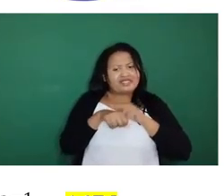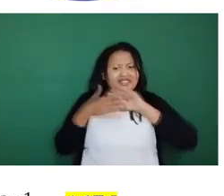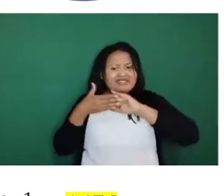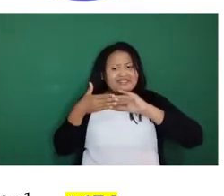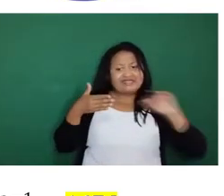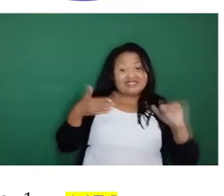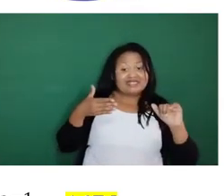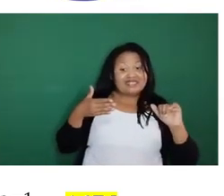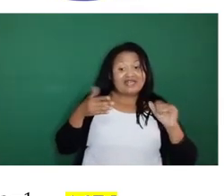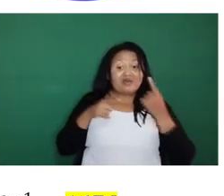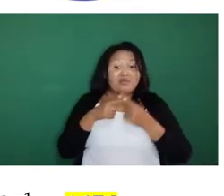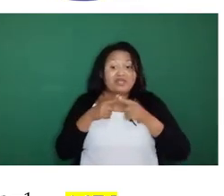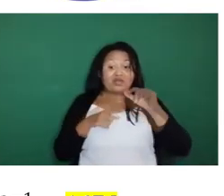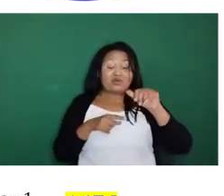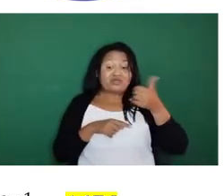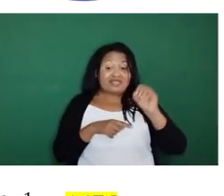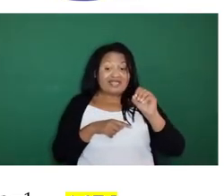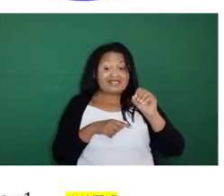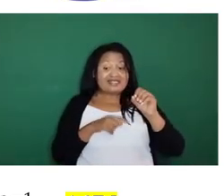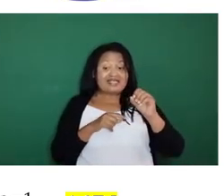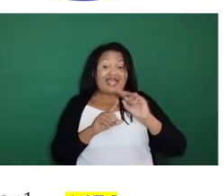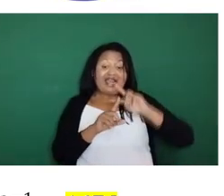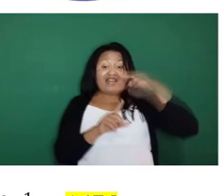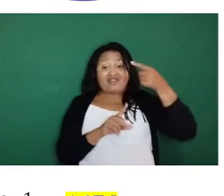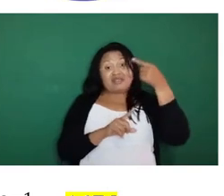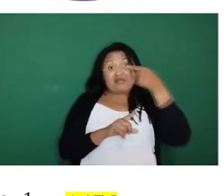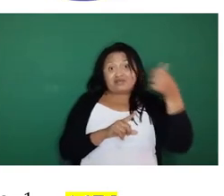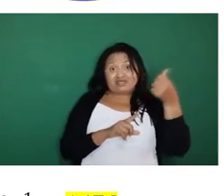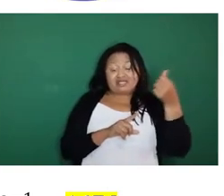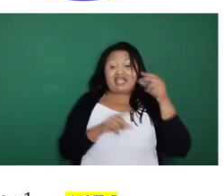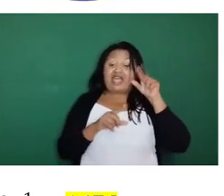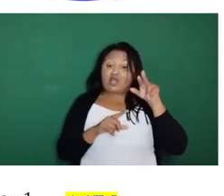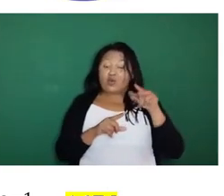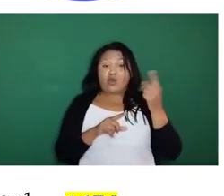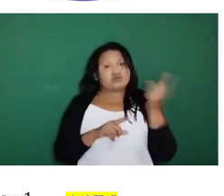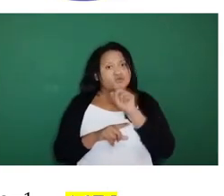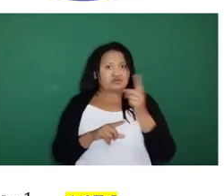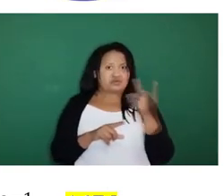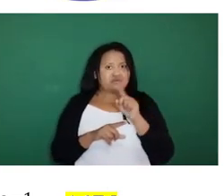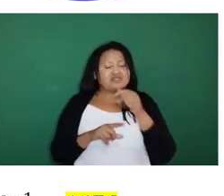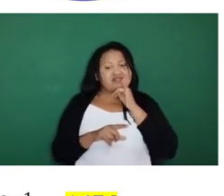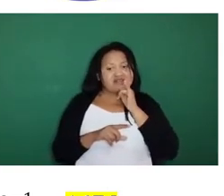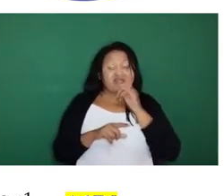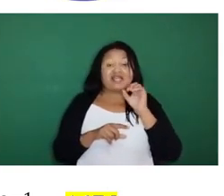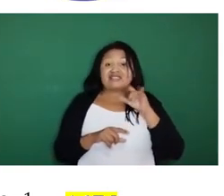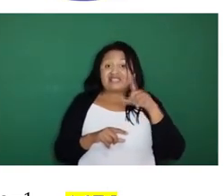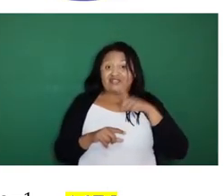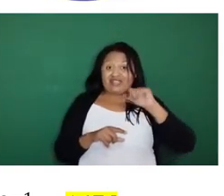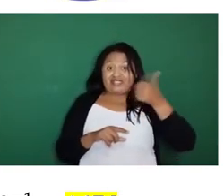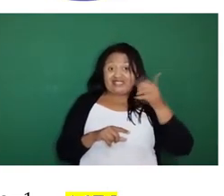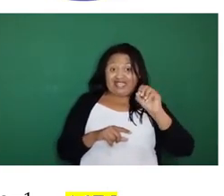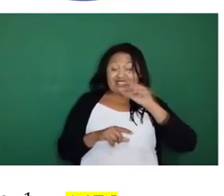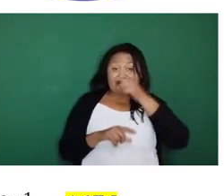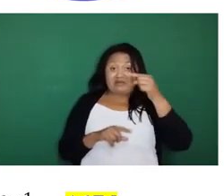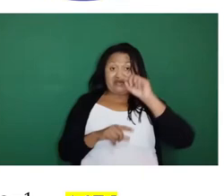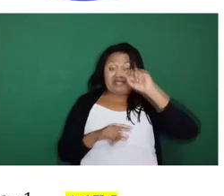porque porque o 10 elevado a menos 6 é igual nos dois casos tá se a gente tivesse uma em 10 elevado a